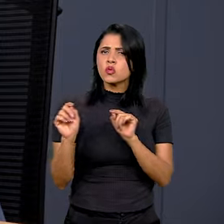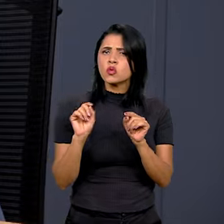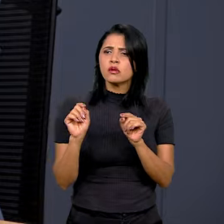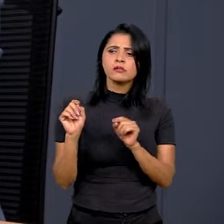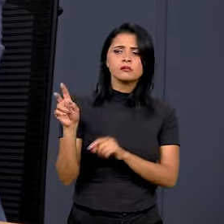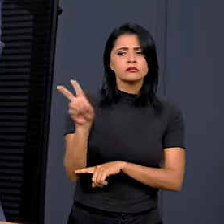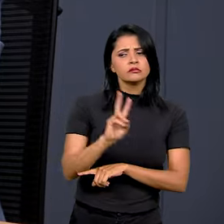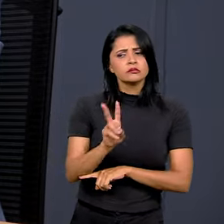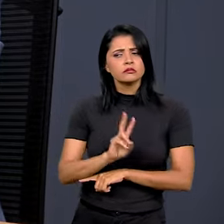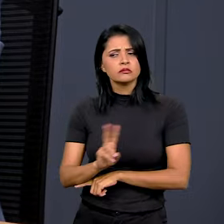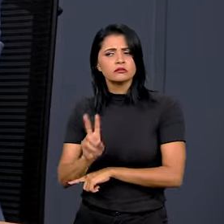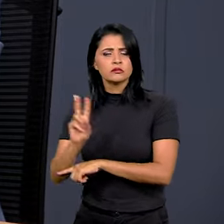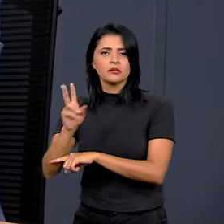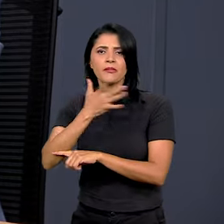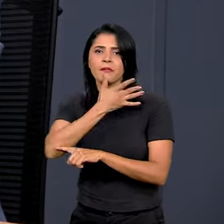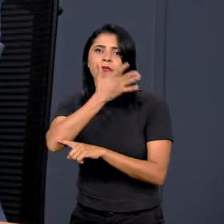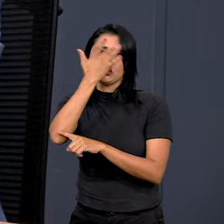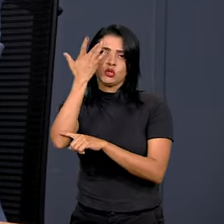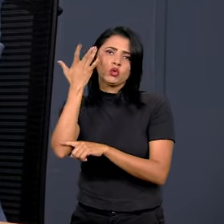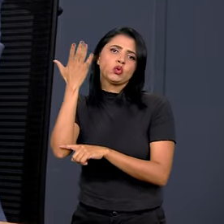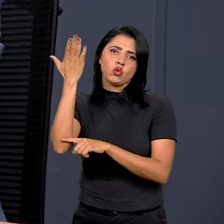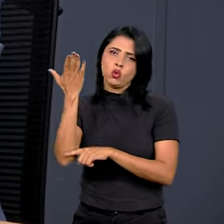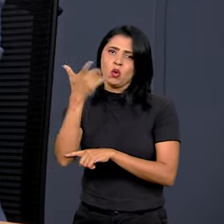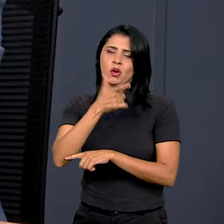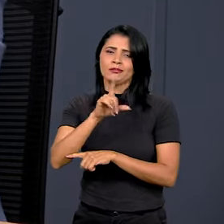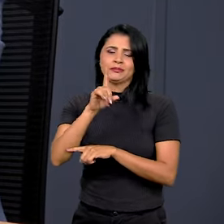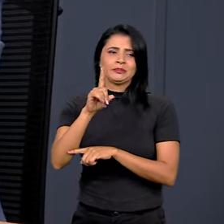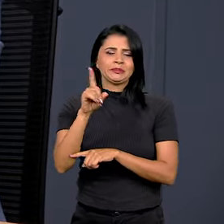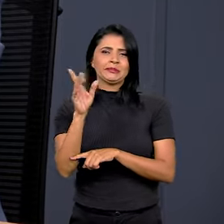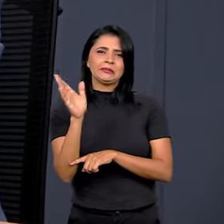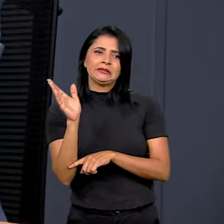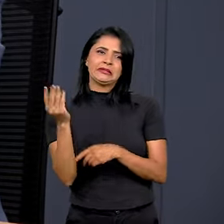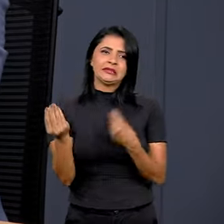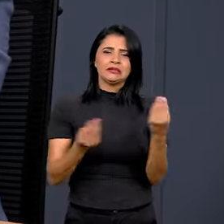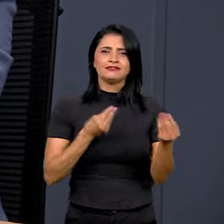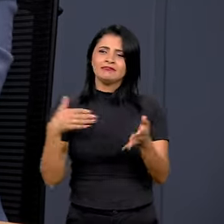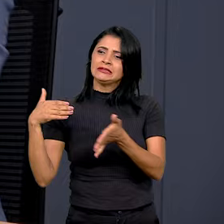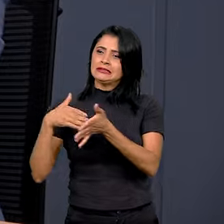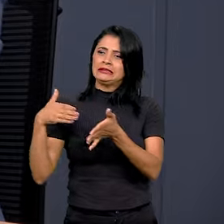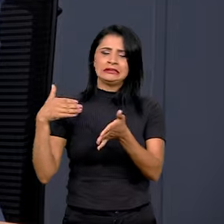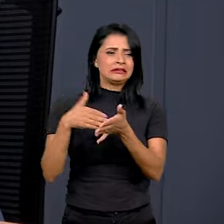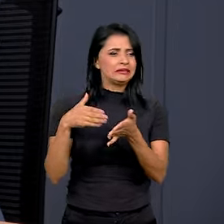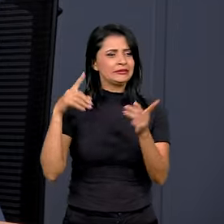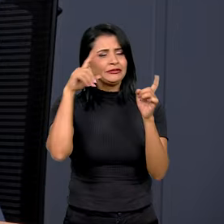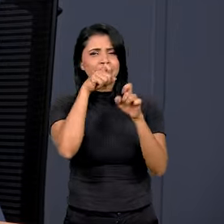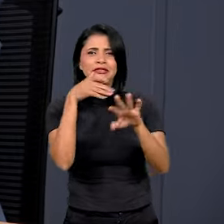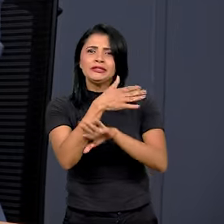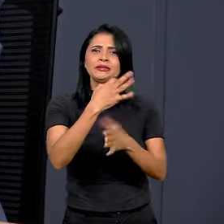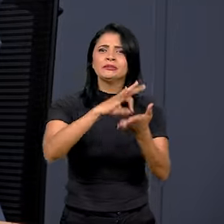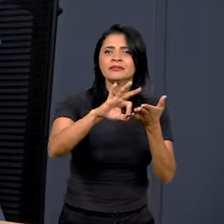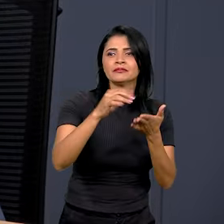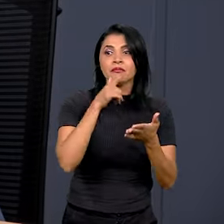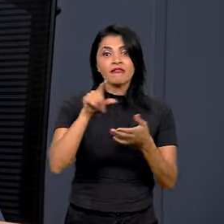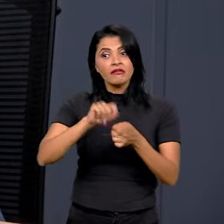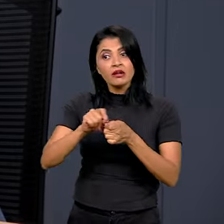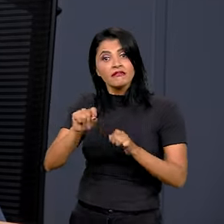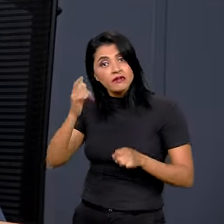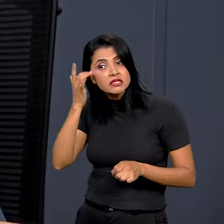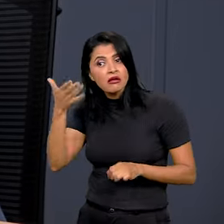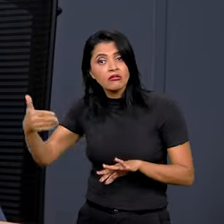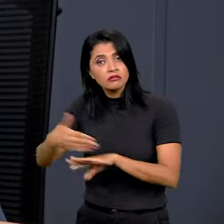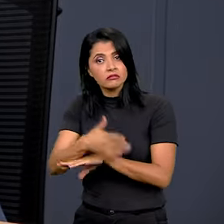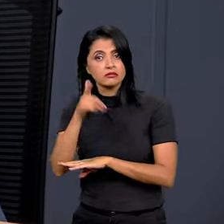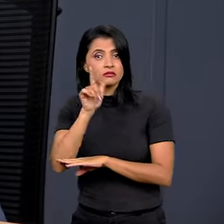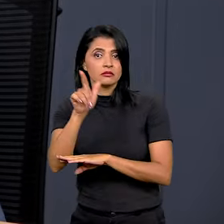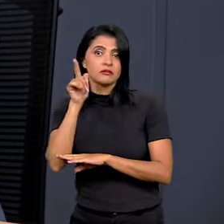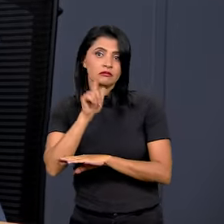que eh de fiscalizar as pessoas que têm um mau atendimento as pessoas que têm obstáculos para entrar no programa para fazer com que eles entrem no programa